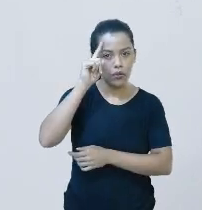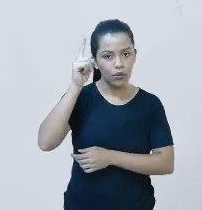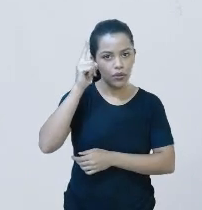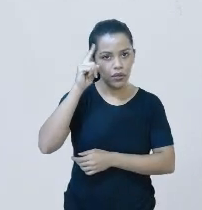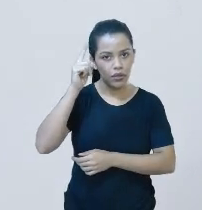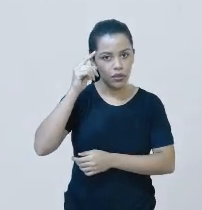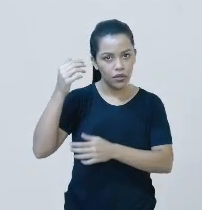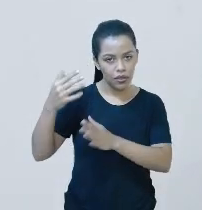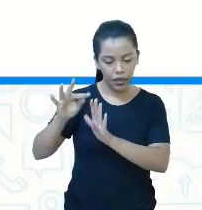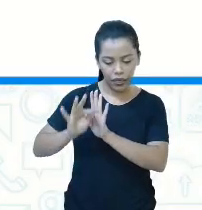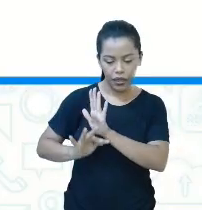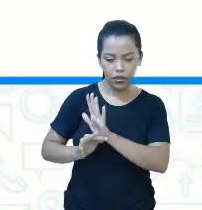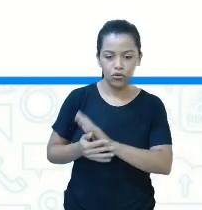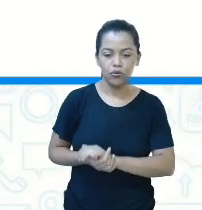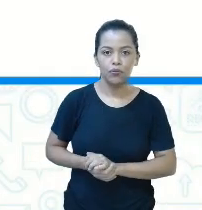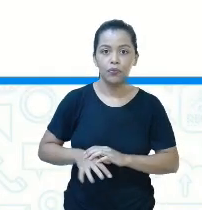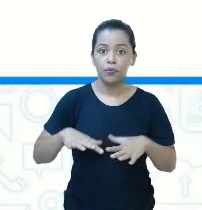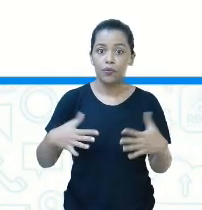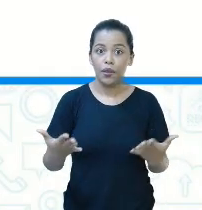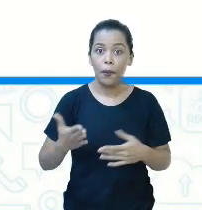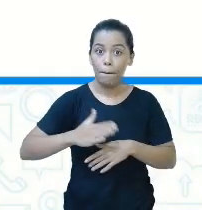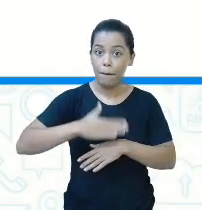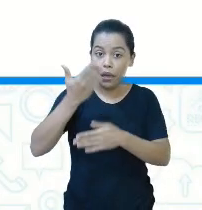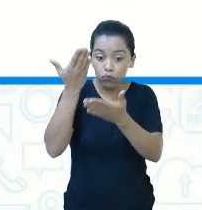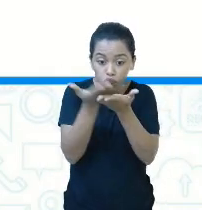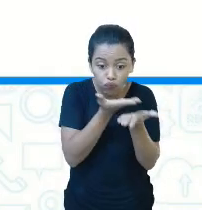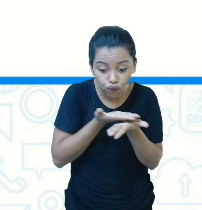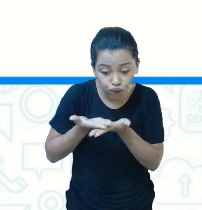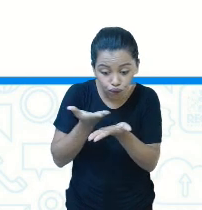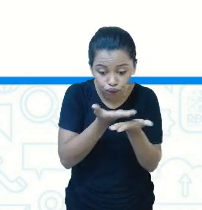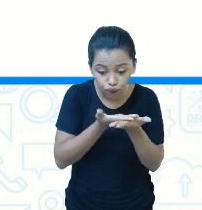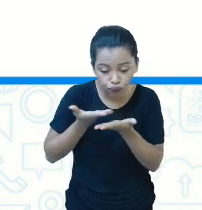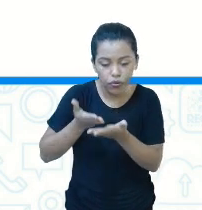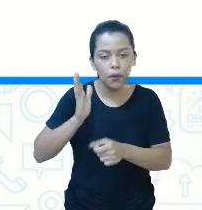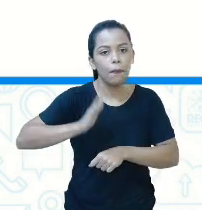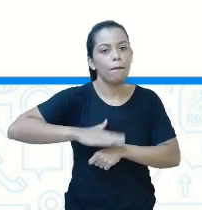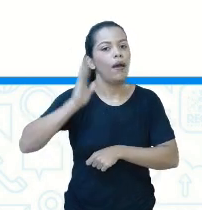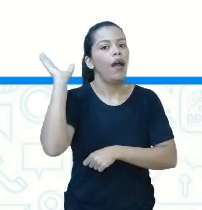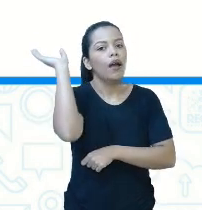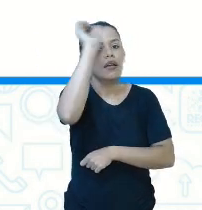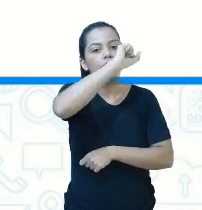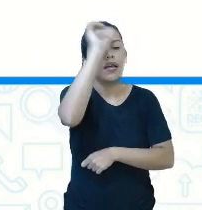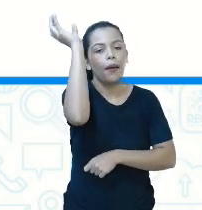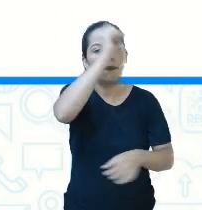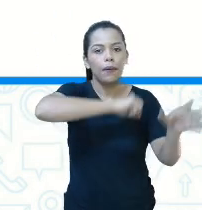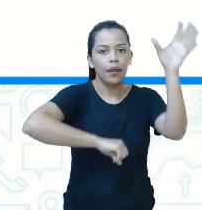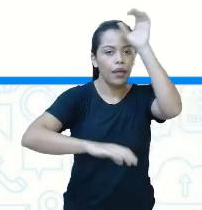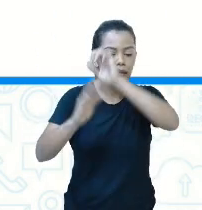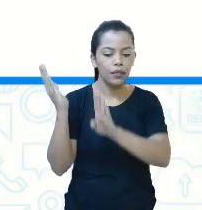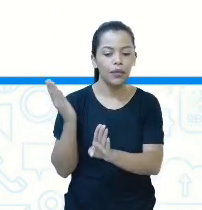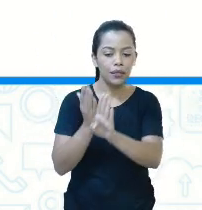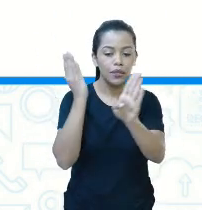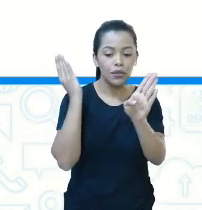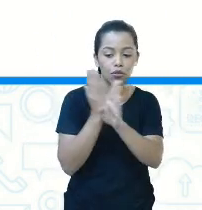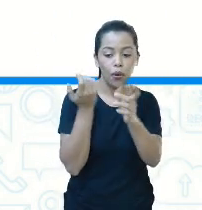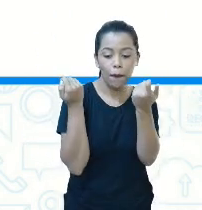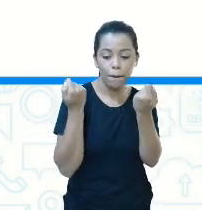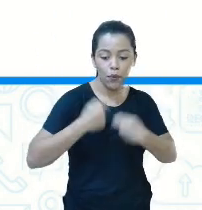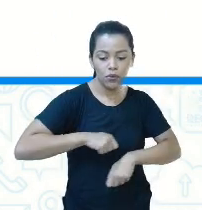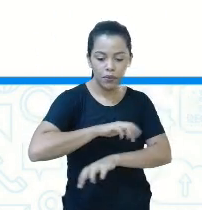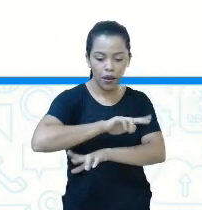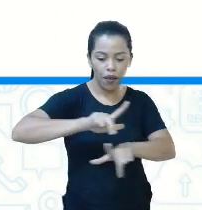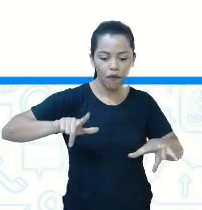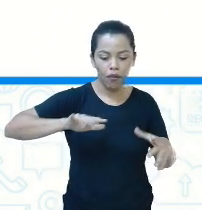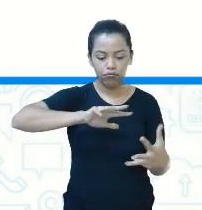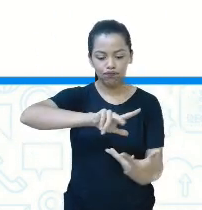dias. Quanto mais você estuda, mais aprende e descobre sobre as possibilidades do